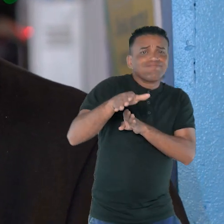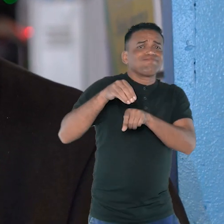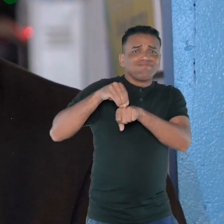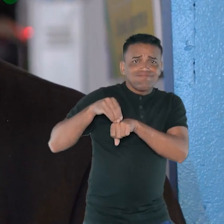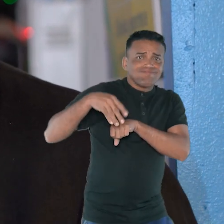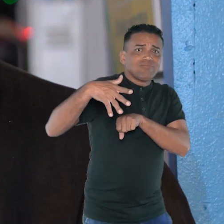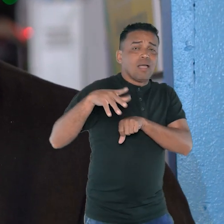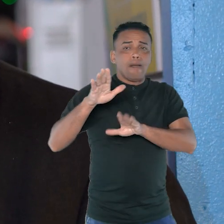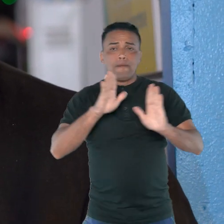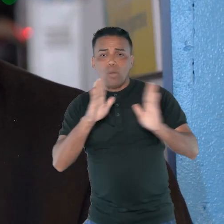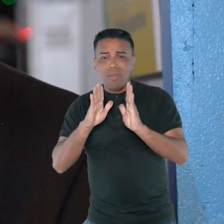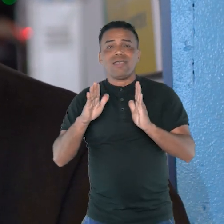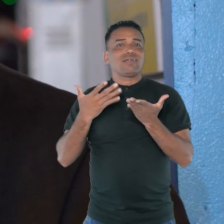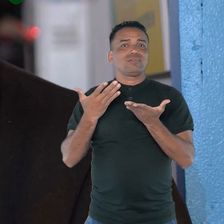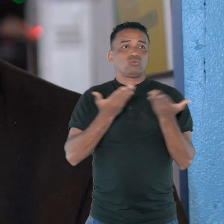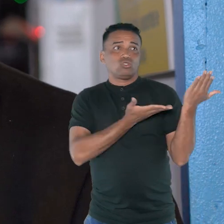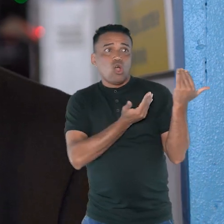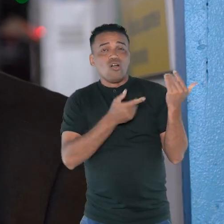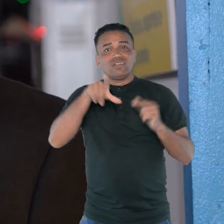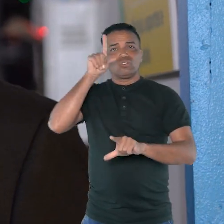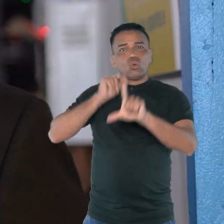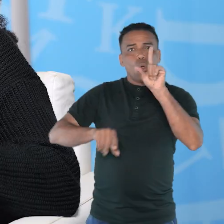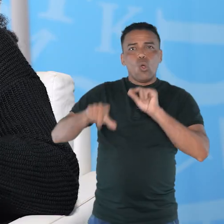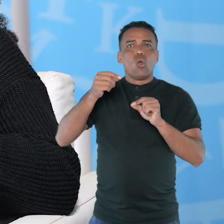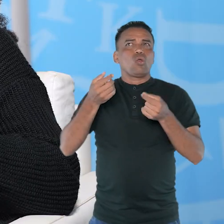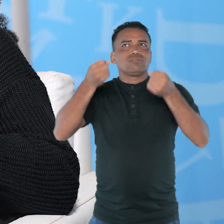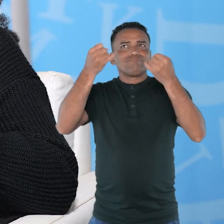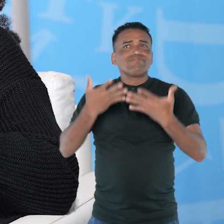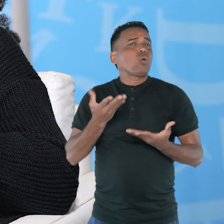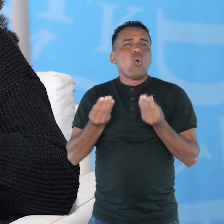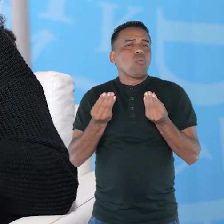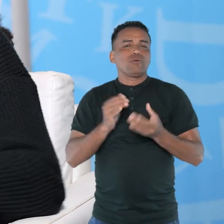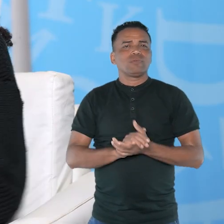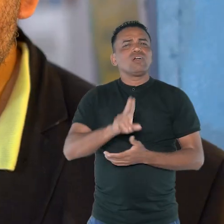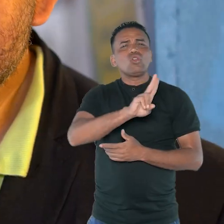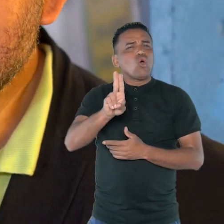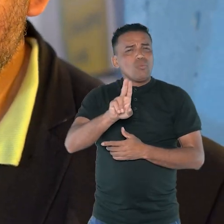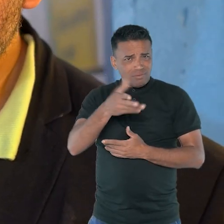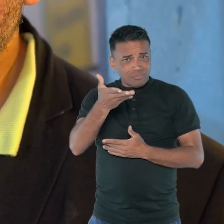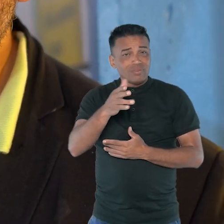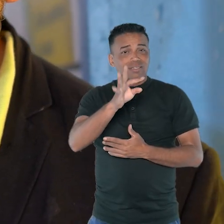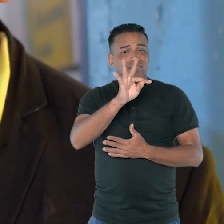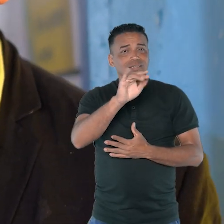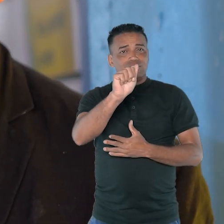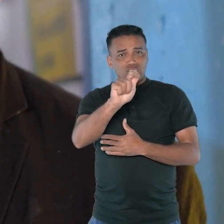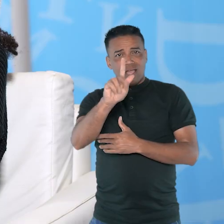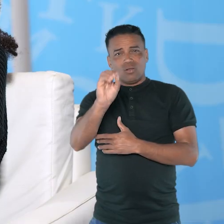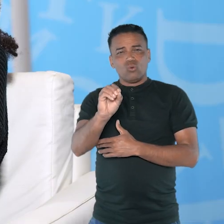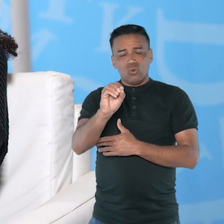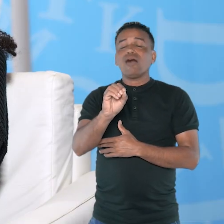que você tem para falar sobre essa questão das escolhas. Qual é o seu nome, professor? Tiago de Deus.